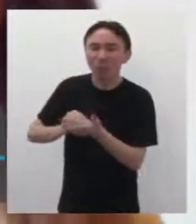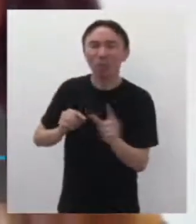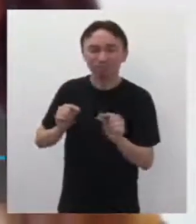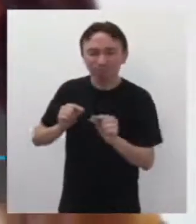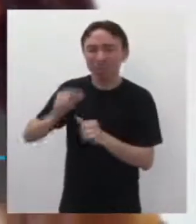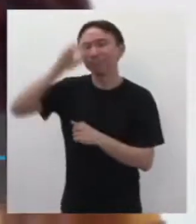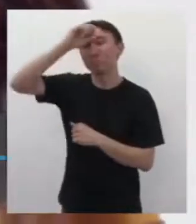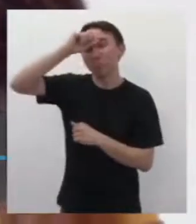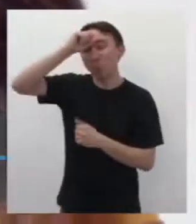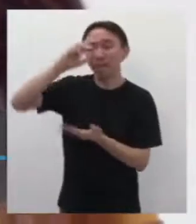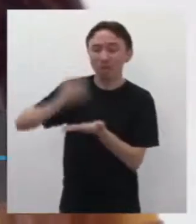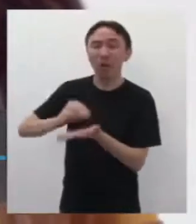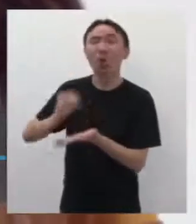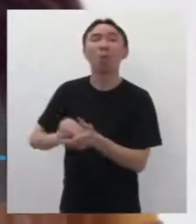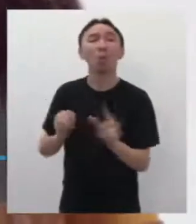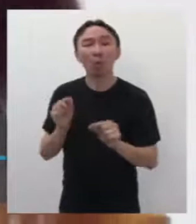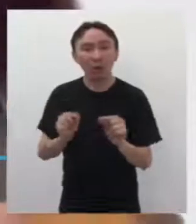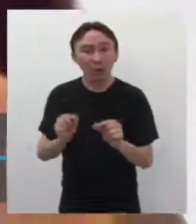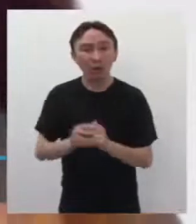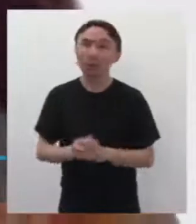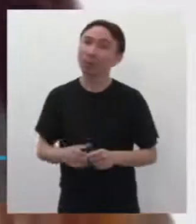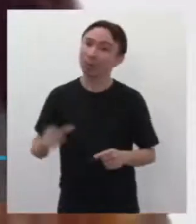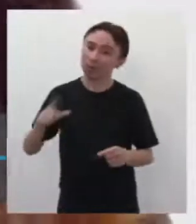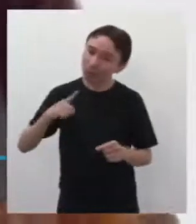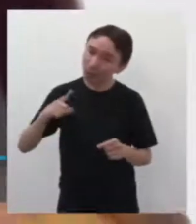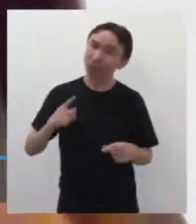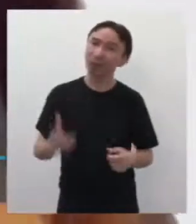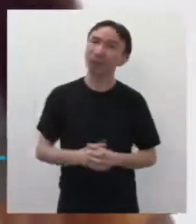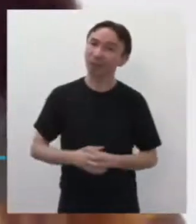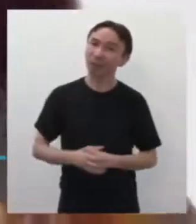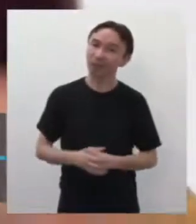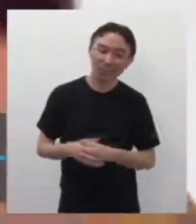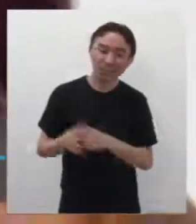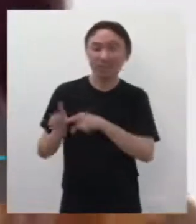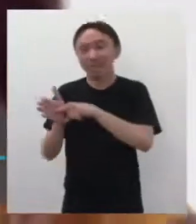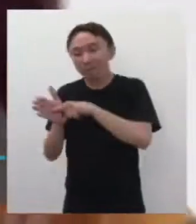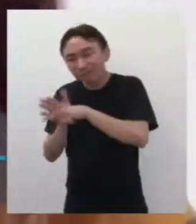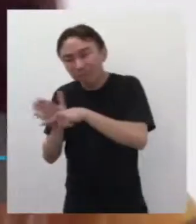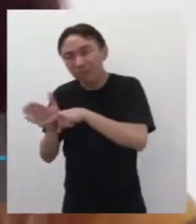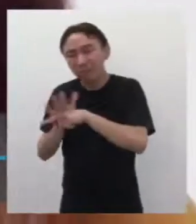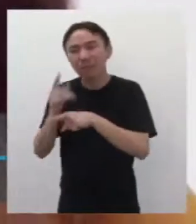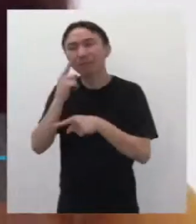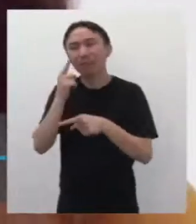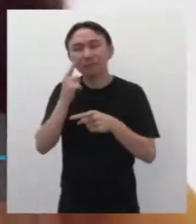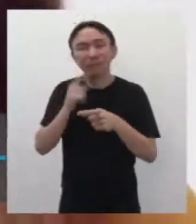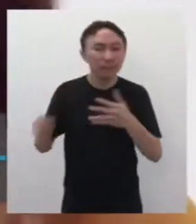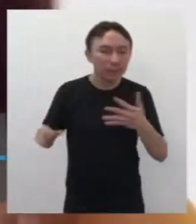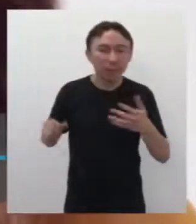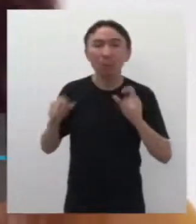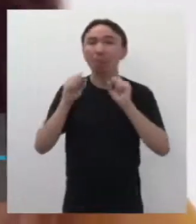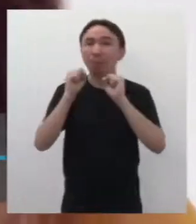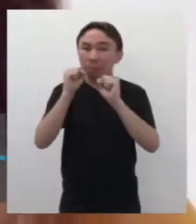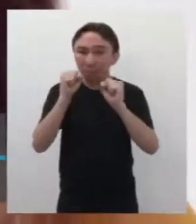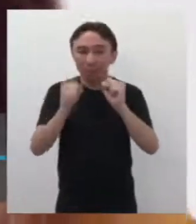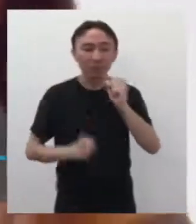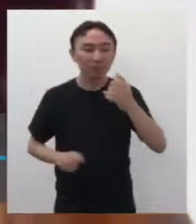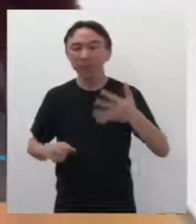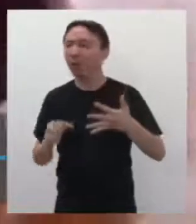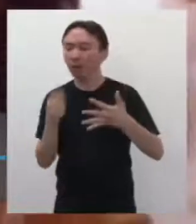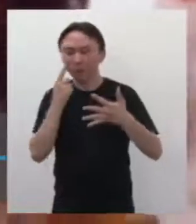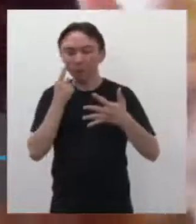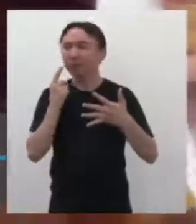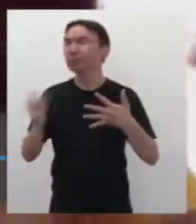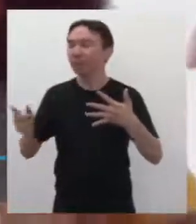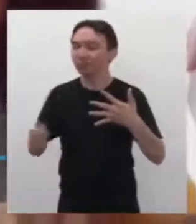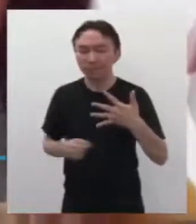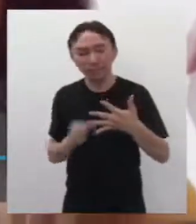A gente tem os testes de verificação, a gente tem as listas, você pode preparar uma lista para os seus alunos